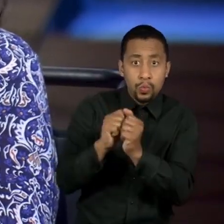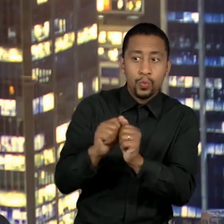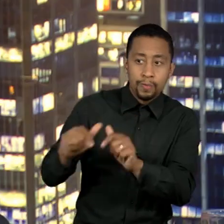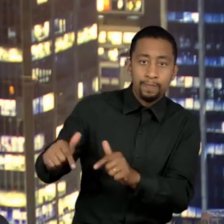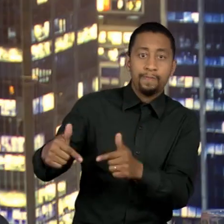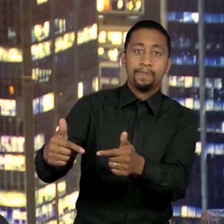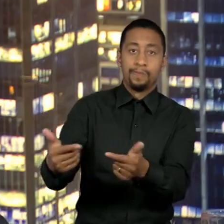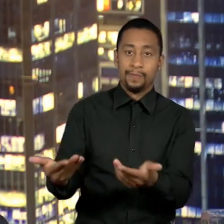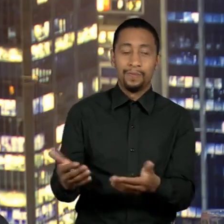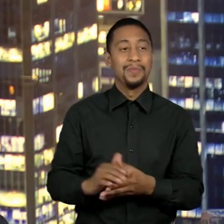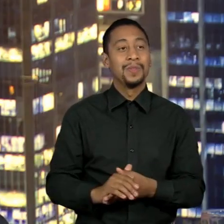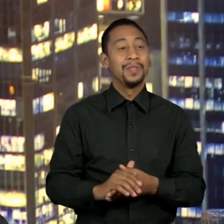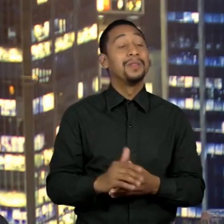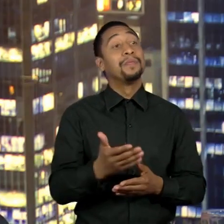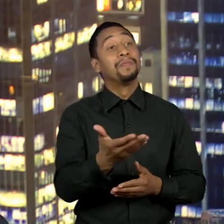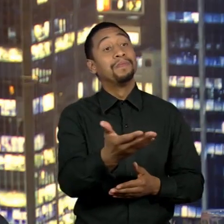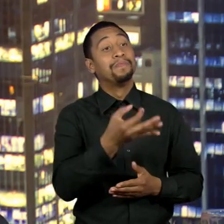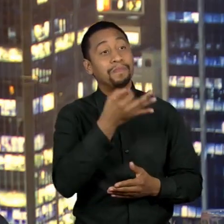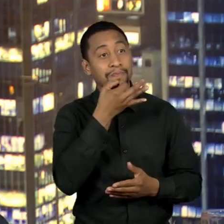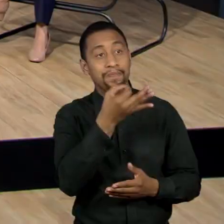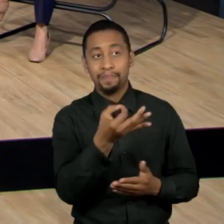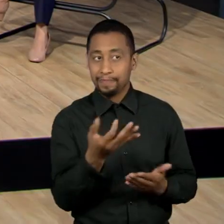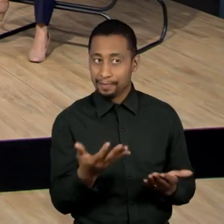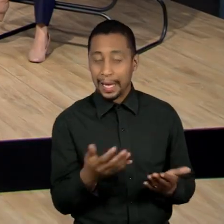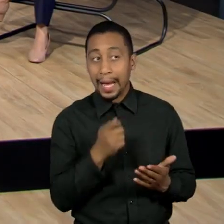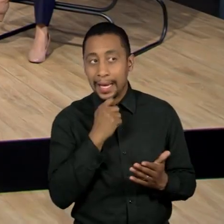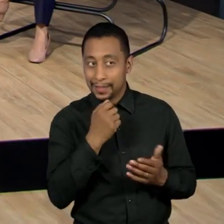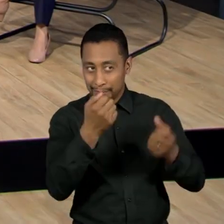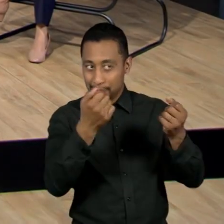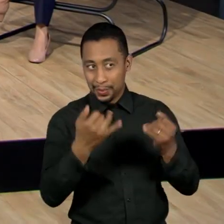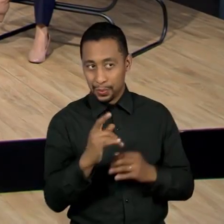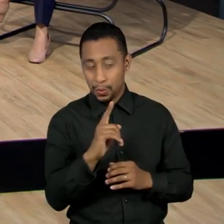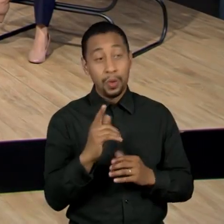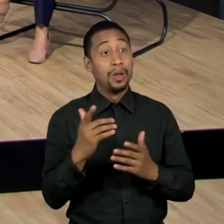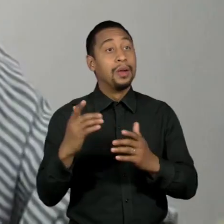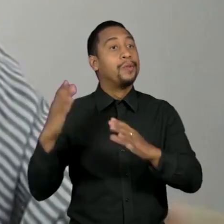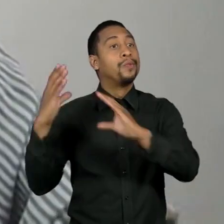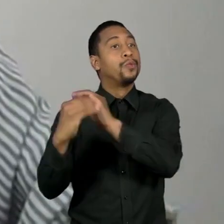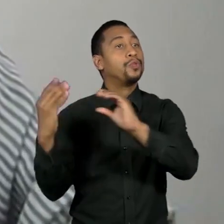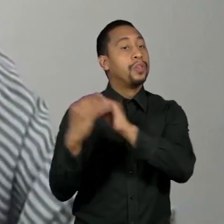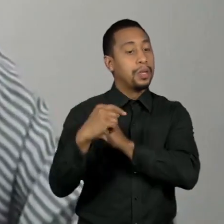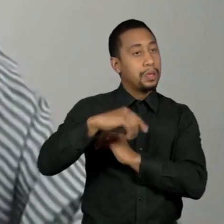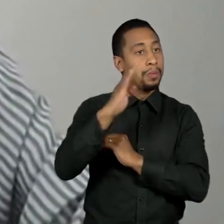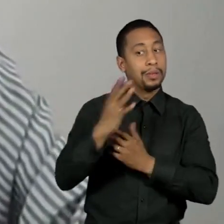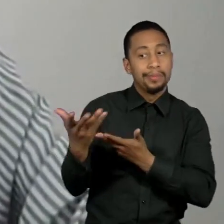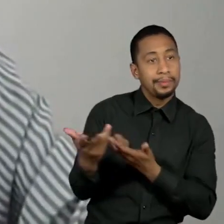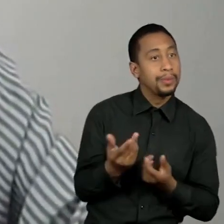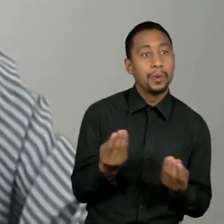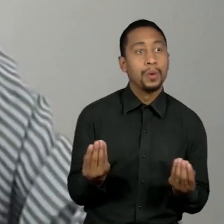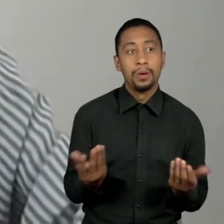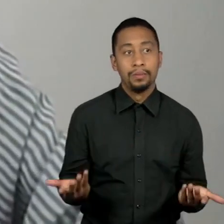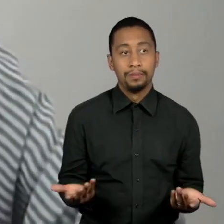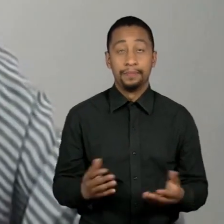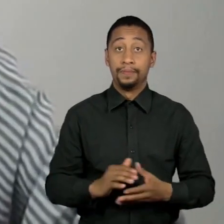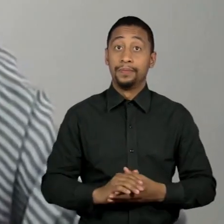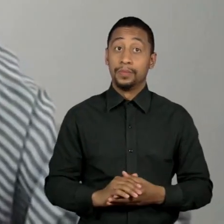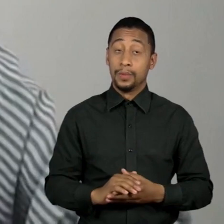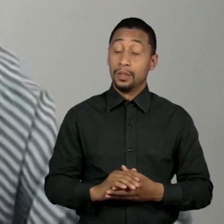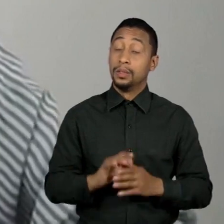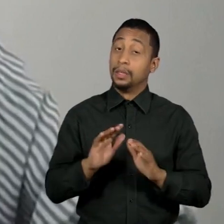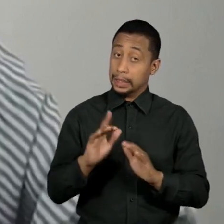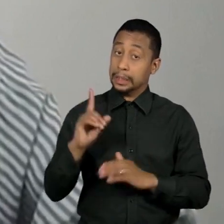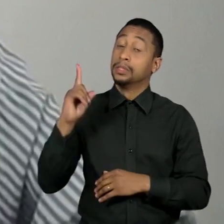inclusive, em reconhecer pessoas LGBTQIA+, como refugiados. Porém, ao mesmo tempo, sabemos que o Brasil lidera